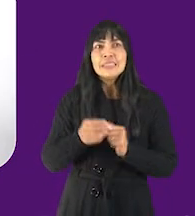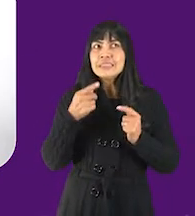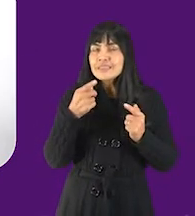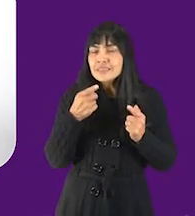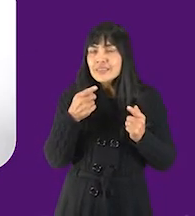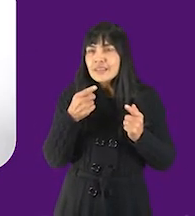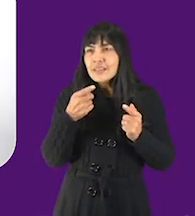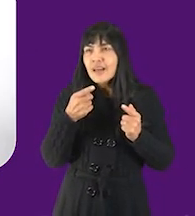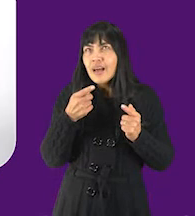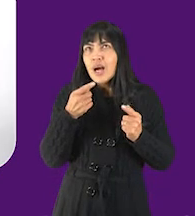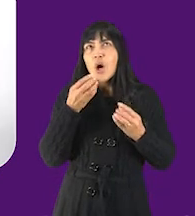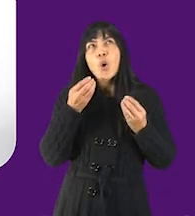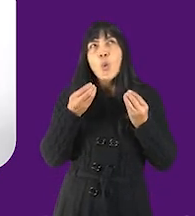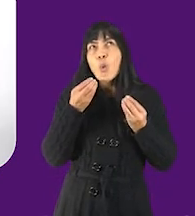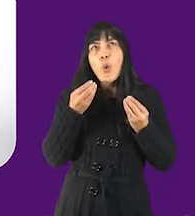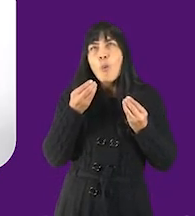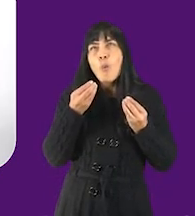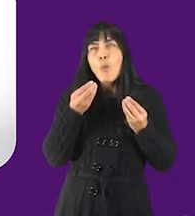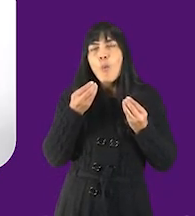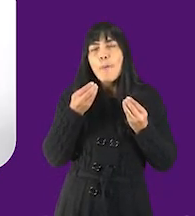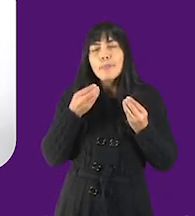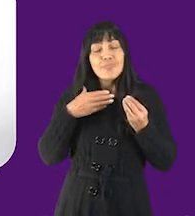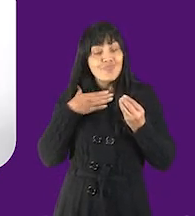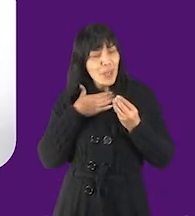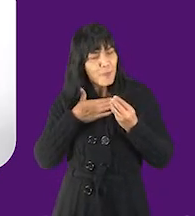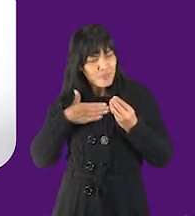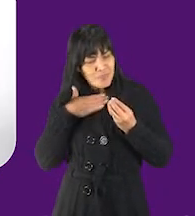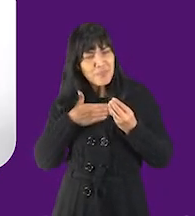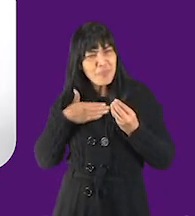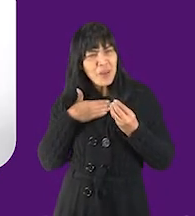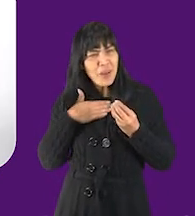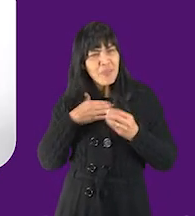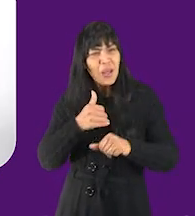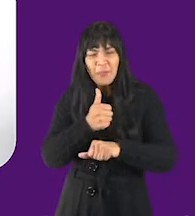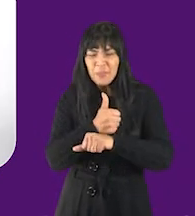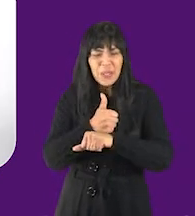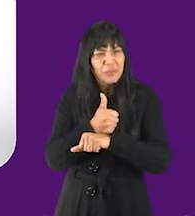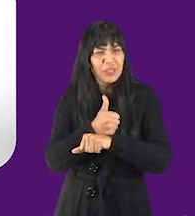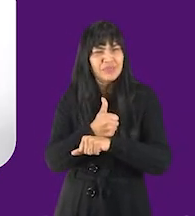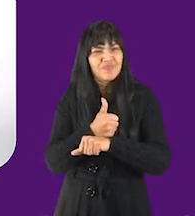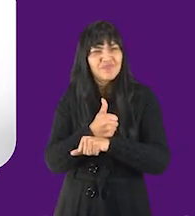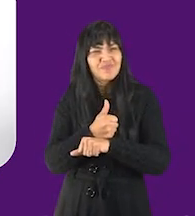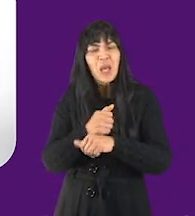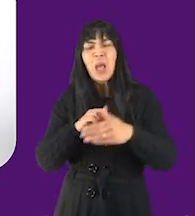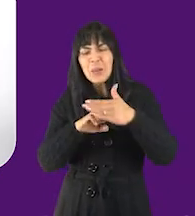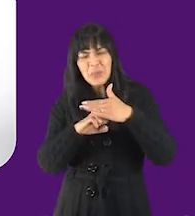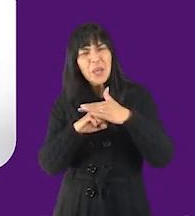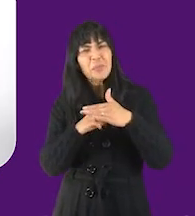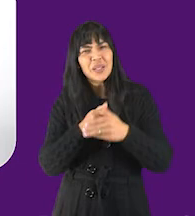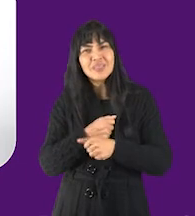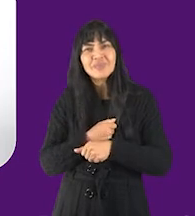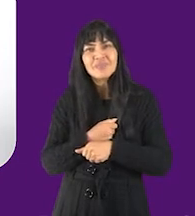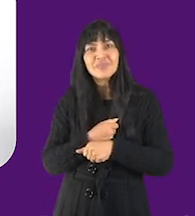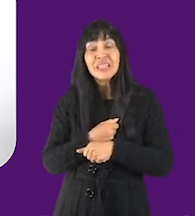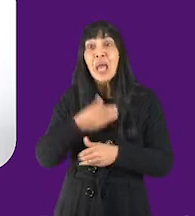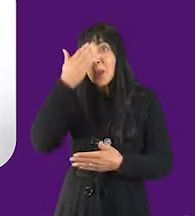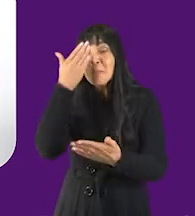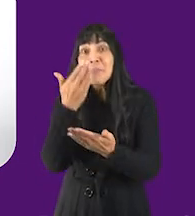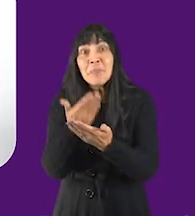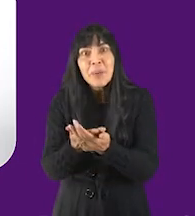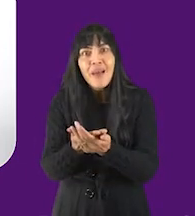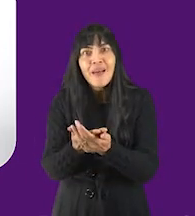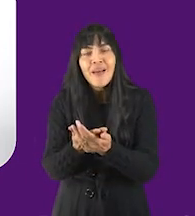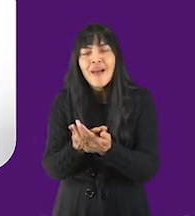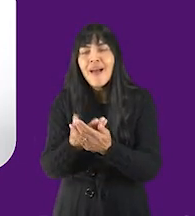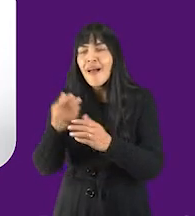seria redundante dizer como eu desfruto trabalhar com a Klabin, a admiração que eu tenho pelos profissionais, pela empresa. E eu tenho certeza que a